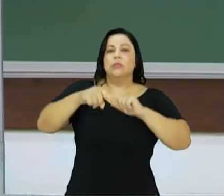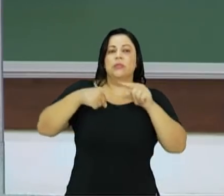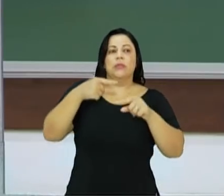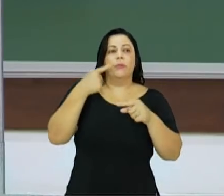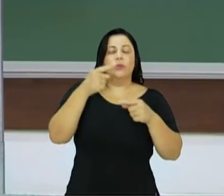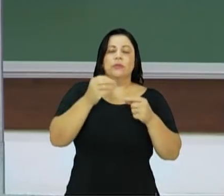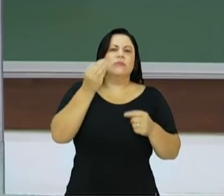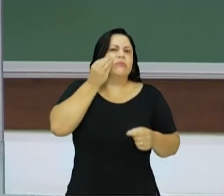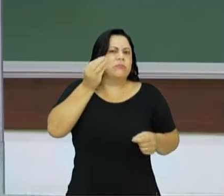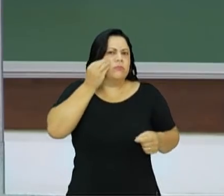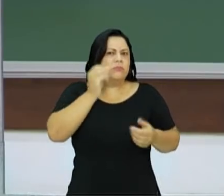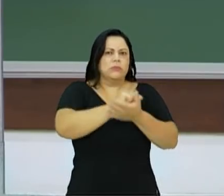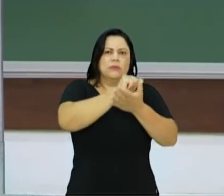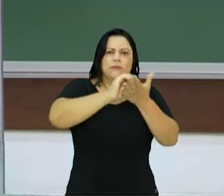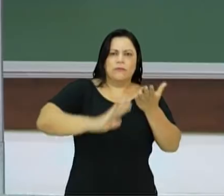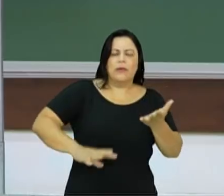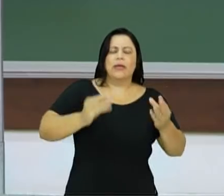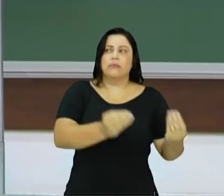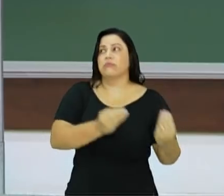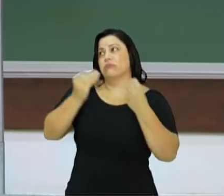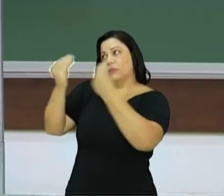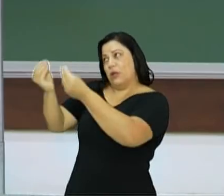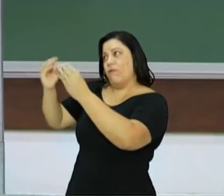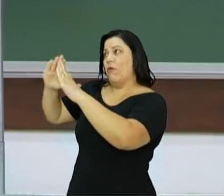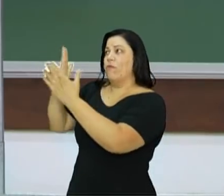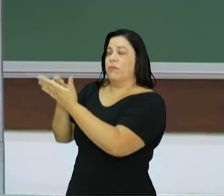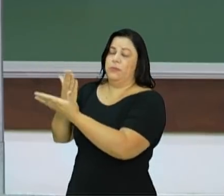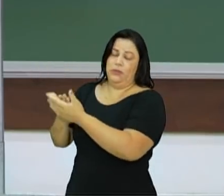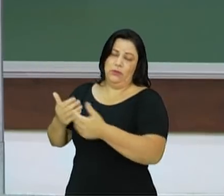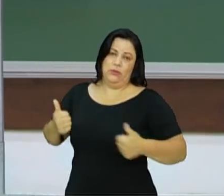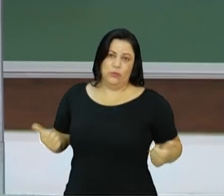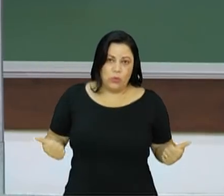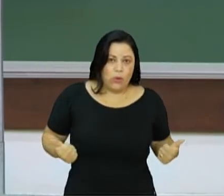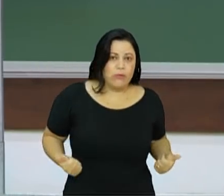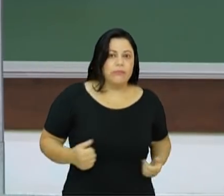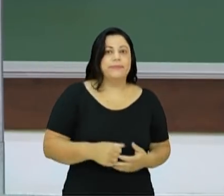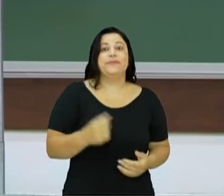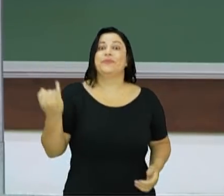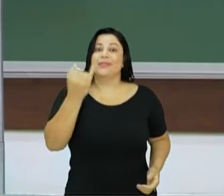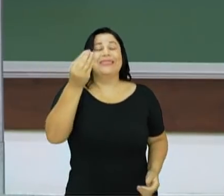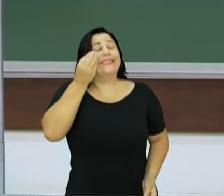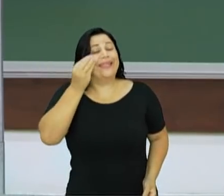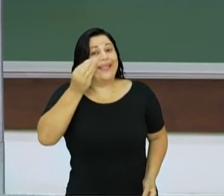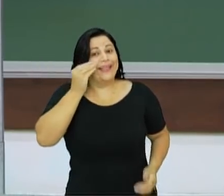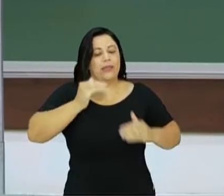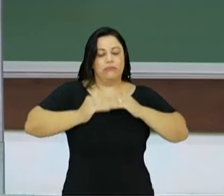você tenta fazer as atividades, leva para a escola, mas o importante é o seguinte, você está tentando